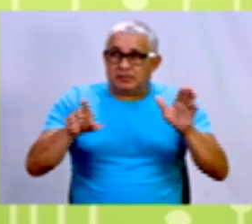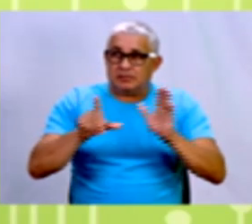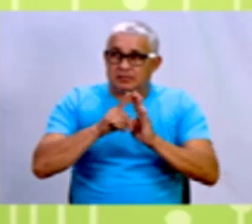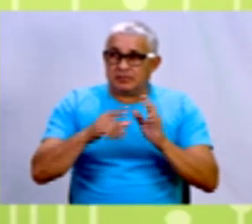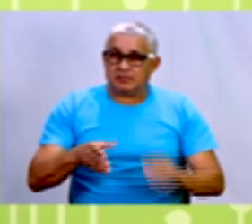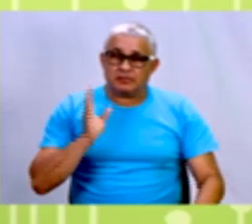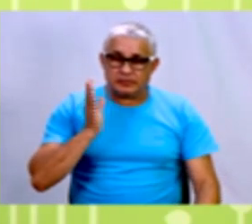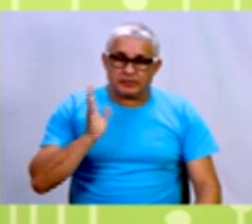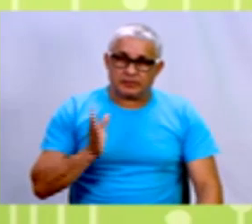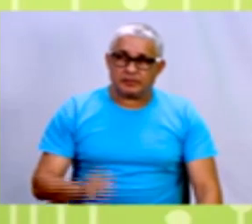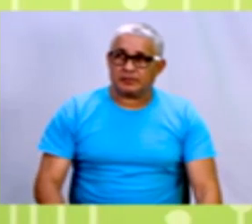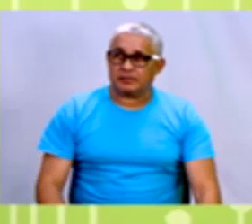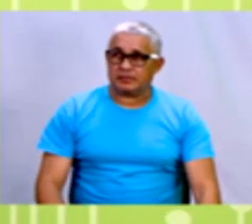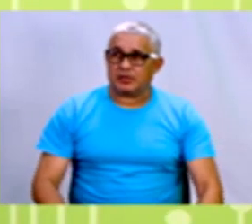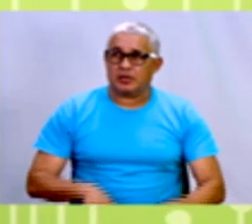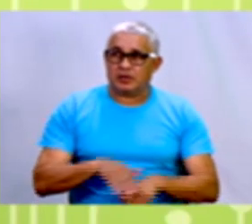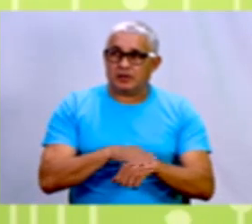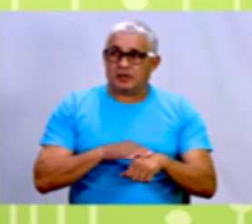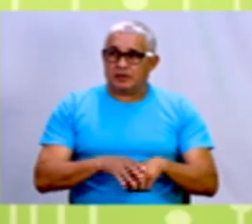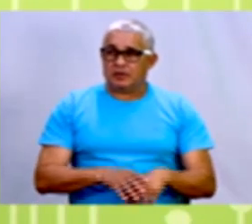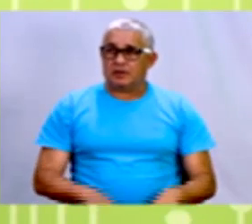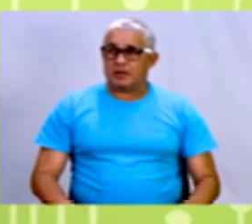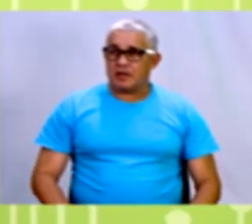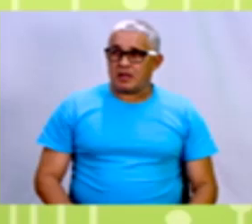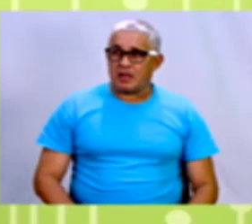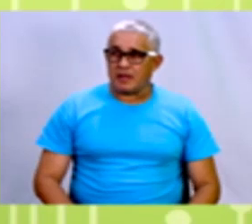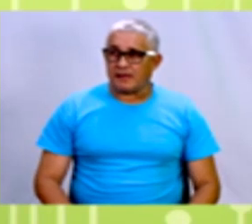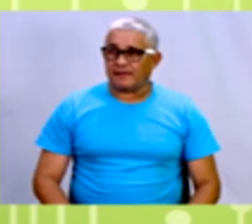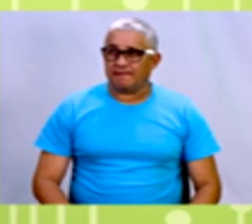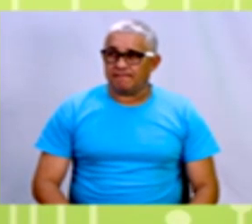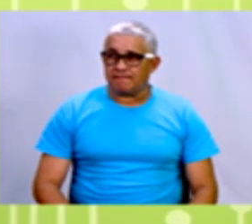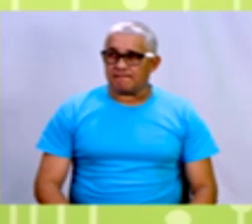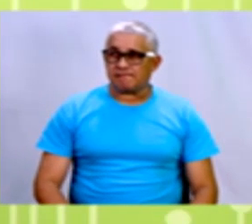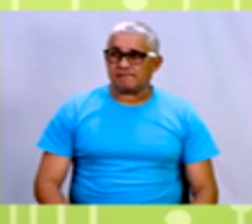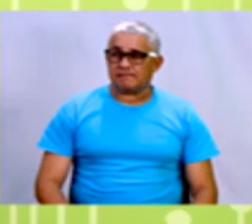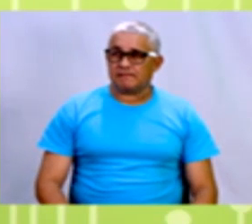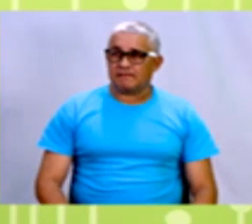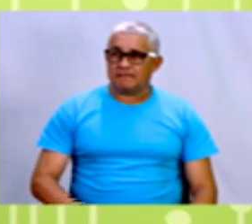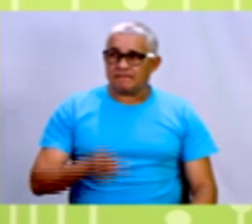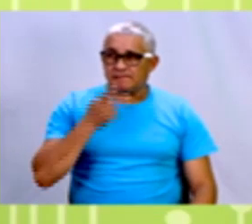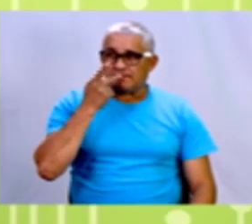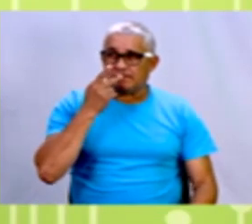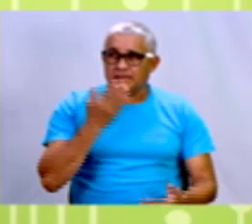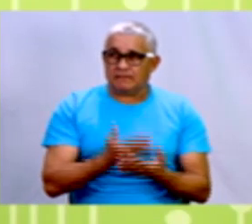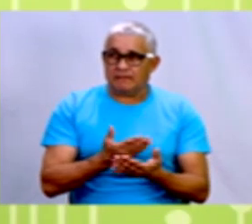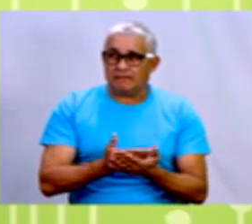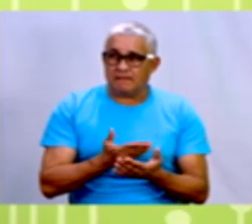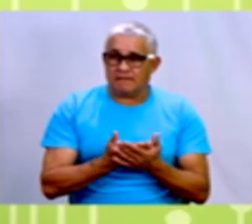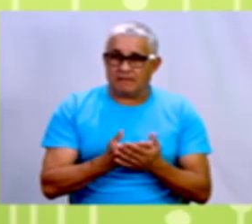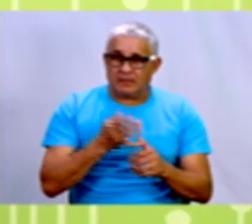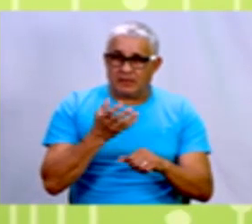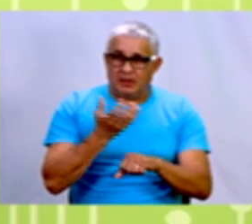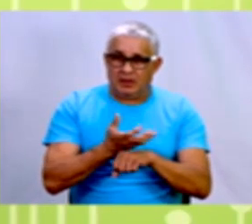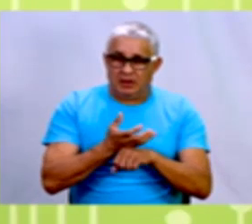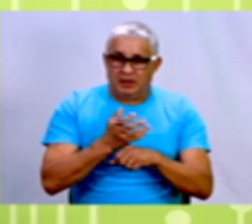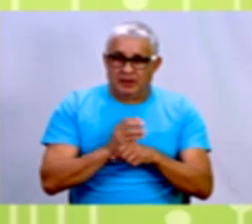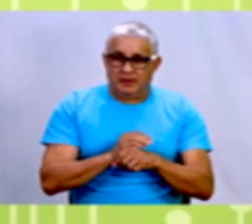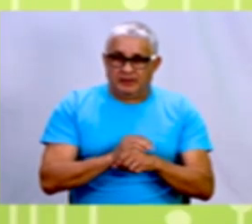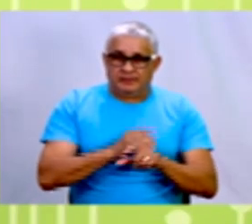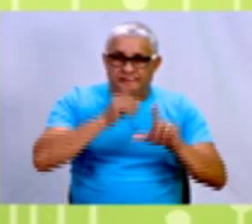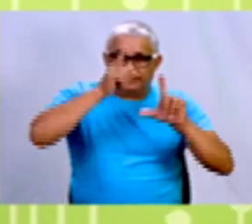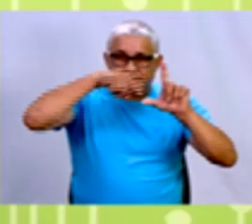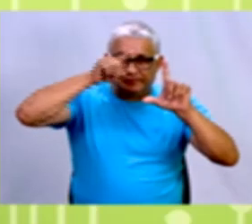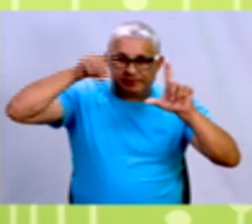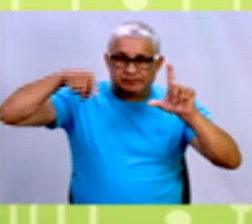até conversou, a gente chegou a falar alguma coisa, né, na disciplina de estatística, que a gente tem que